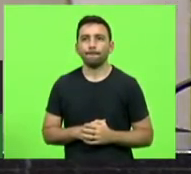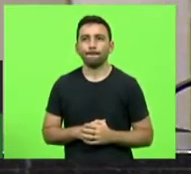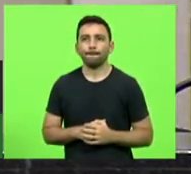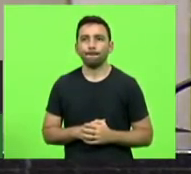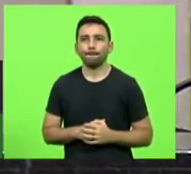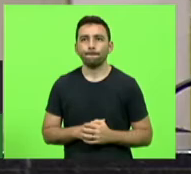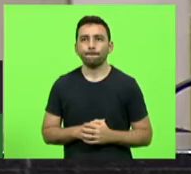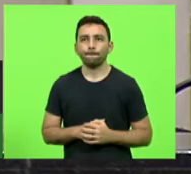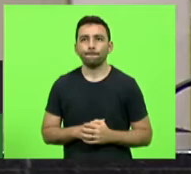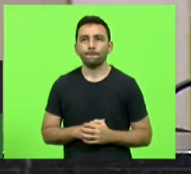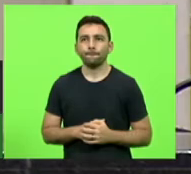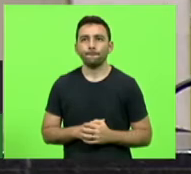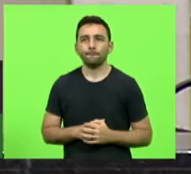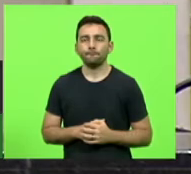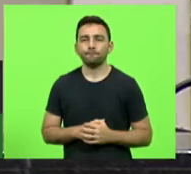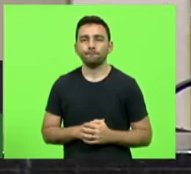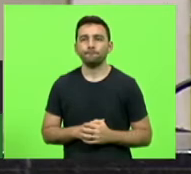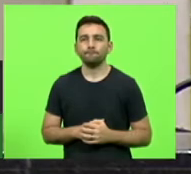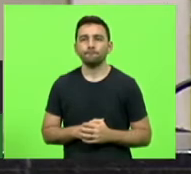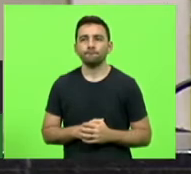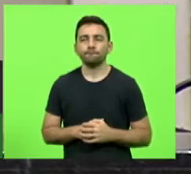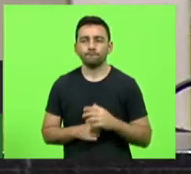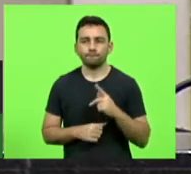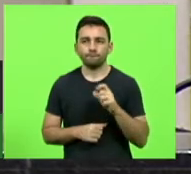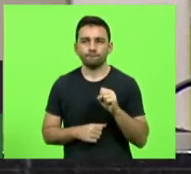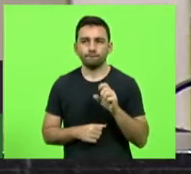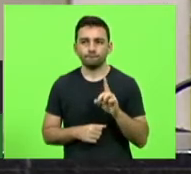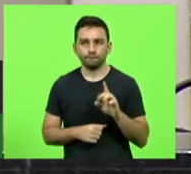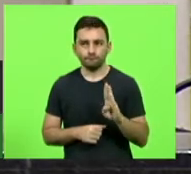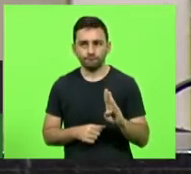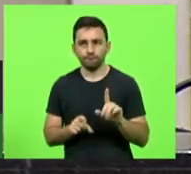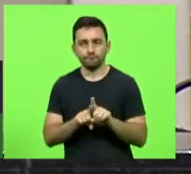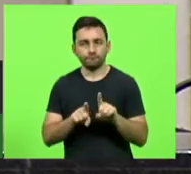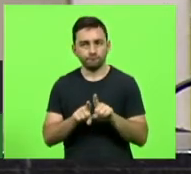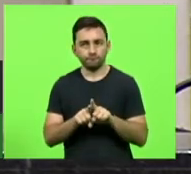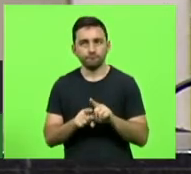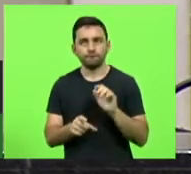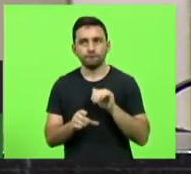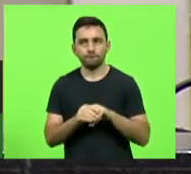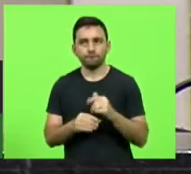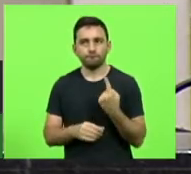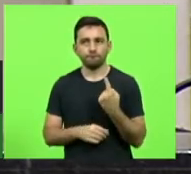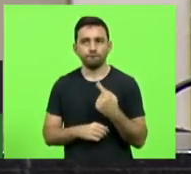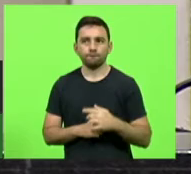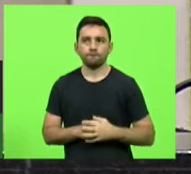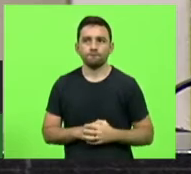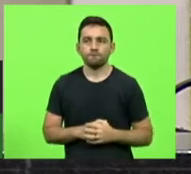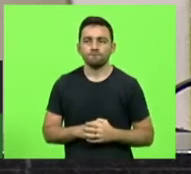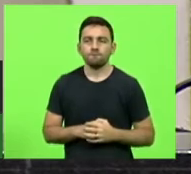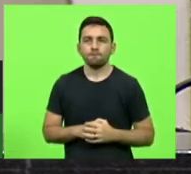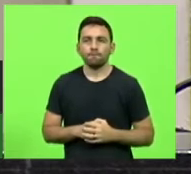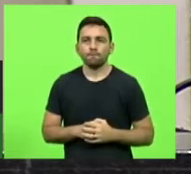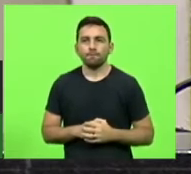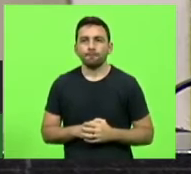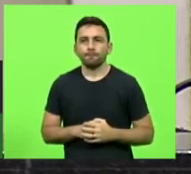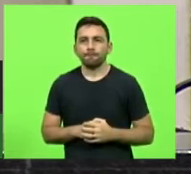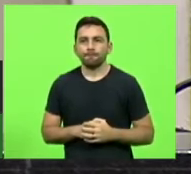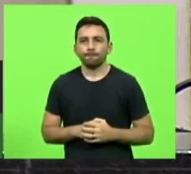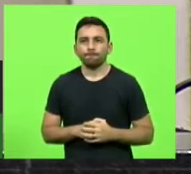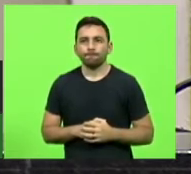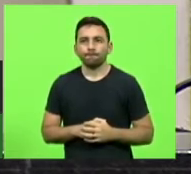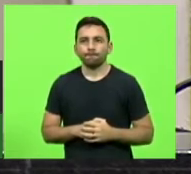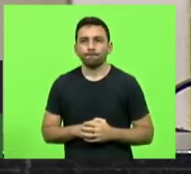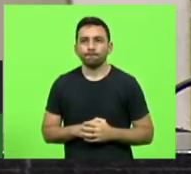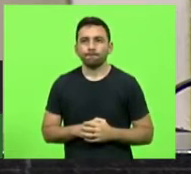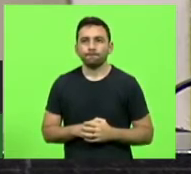Cobalcini. PSDB encaminha voto 1, senhor presidente. PSDB também encaminha voto 1. Doutor Vicente Caro Preso é o líder. Presidente, esse é